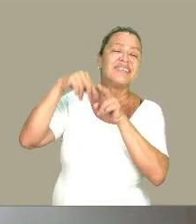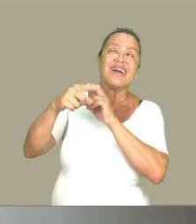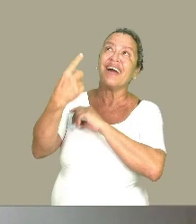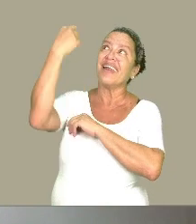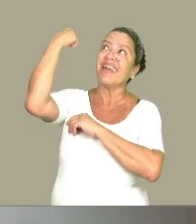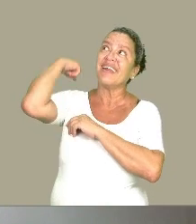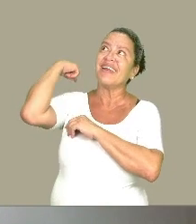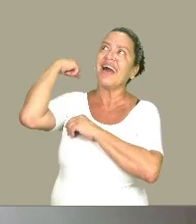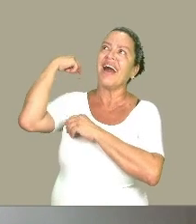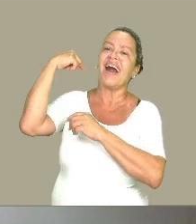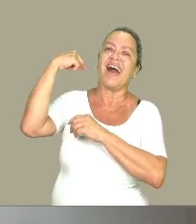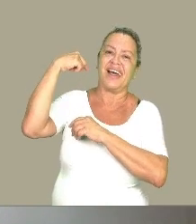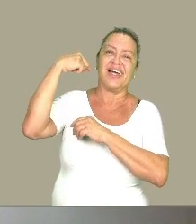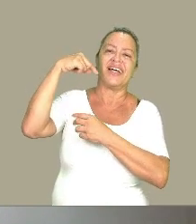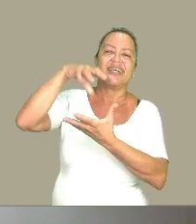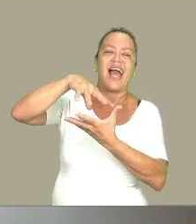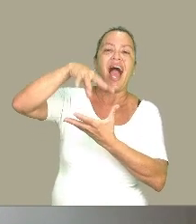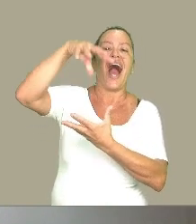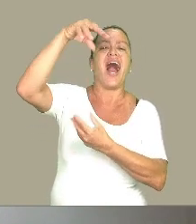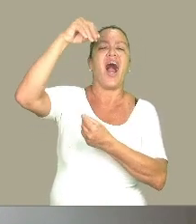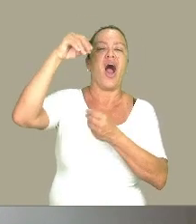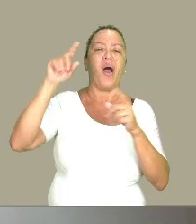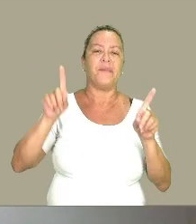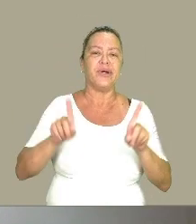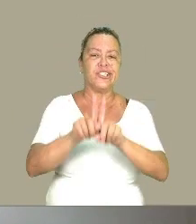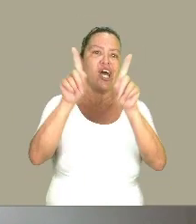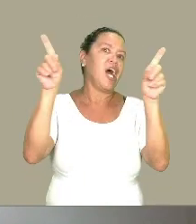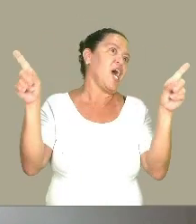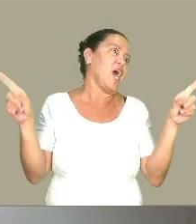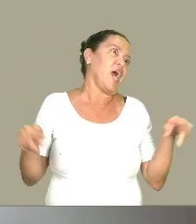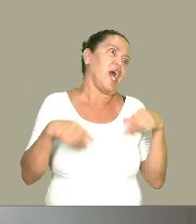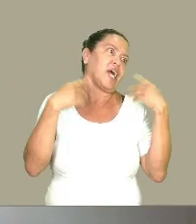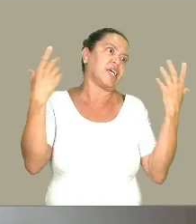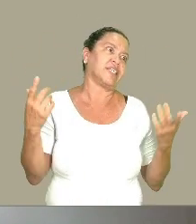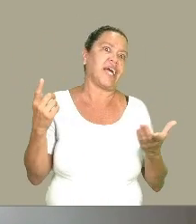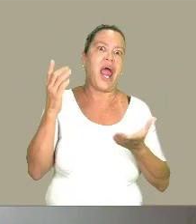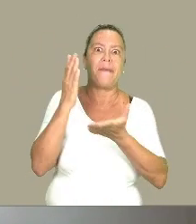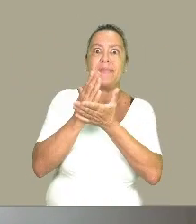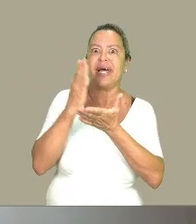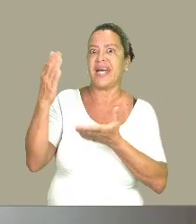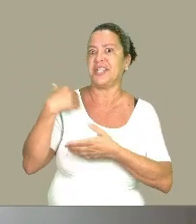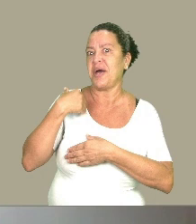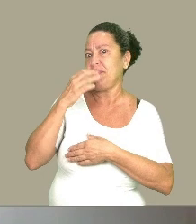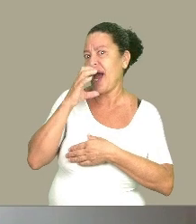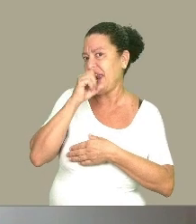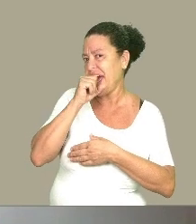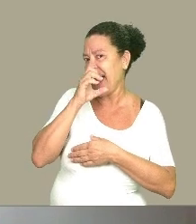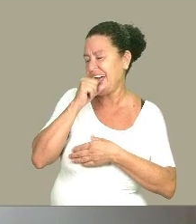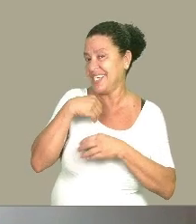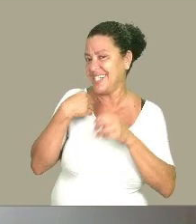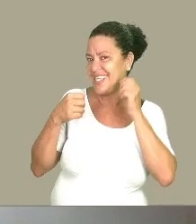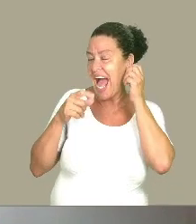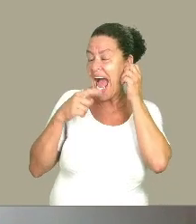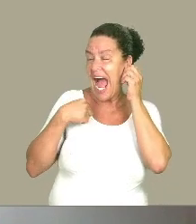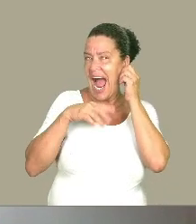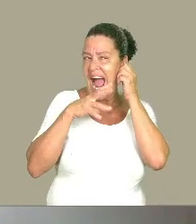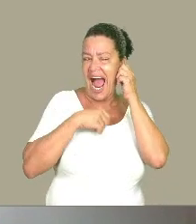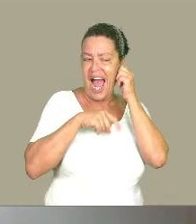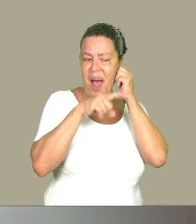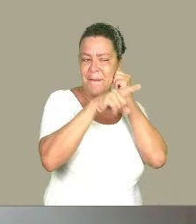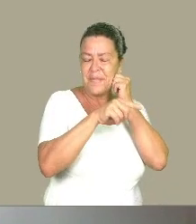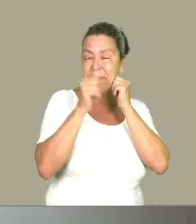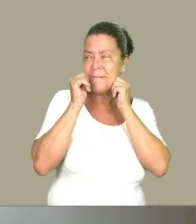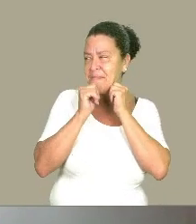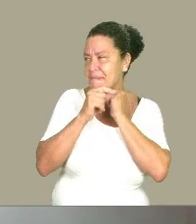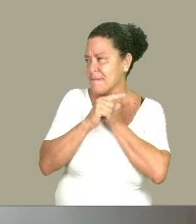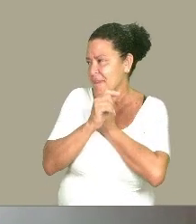alma gêmea, a metade da laranja, aquela pessoa que você encontra e que fala, nossa mãe, essa pessoa me completa realmente.